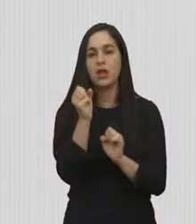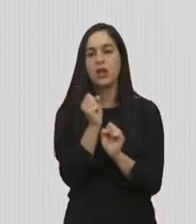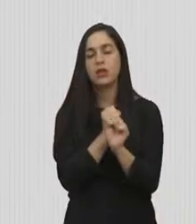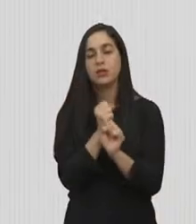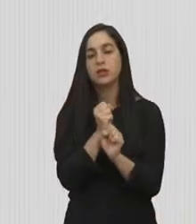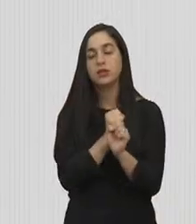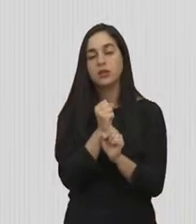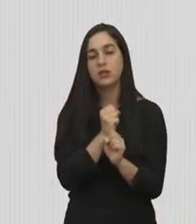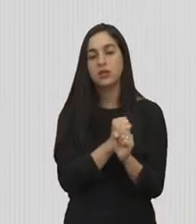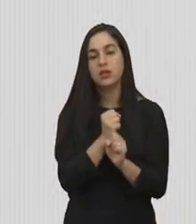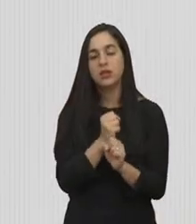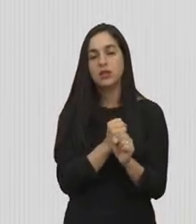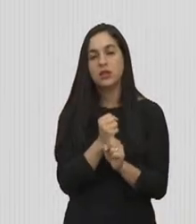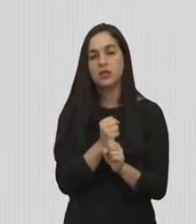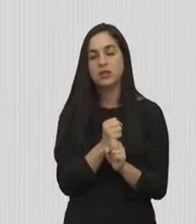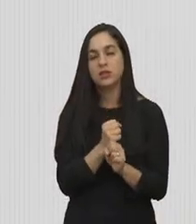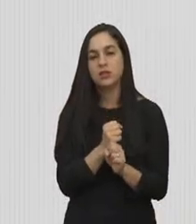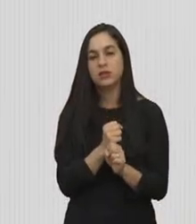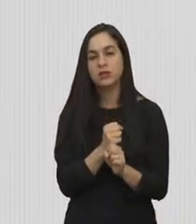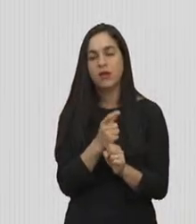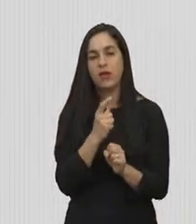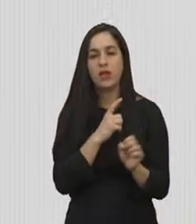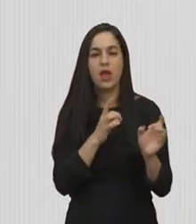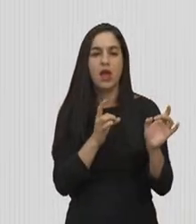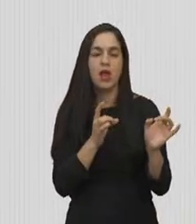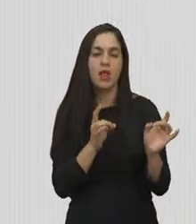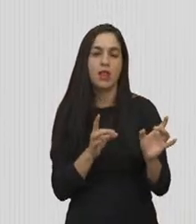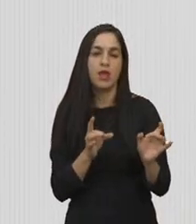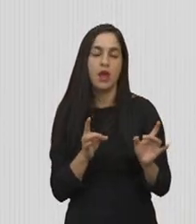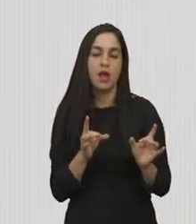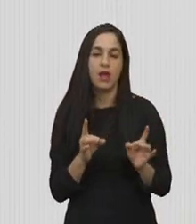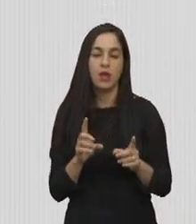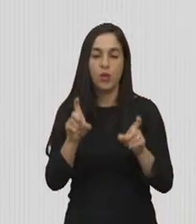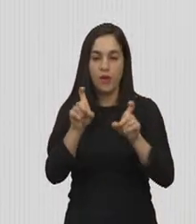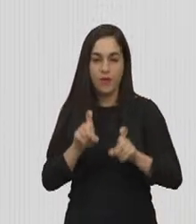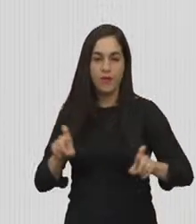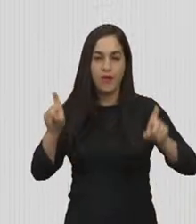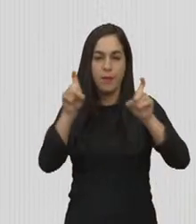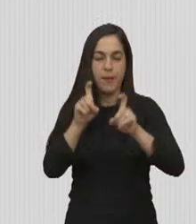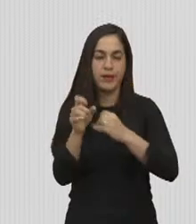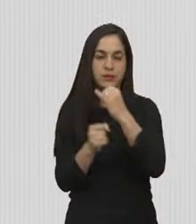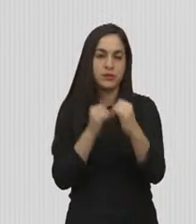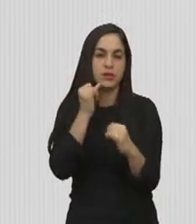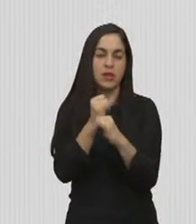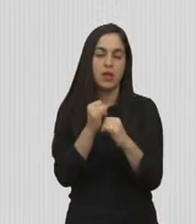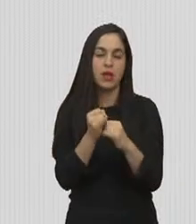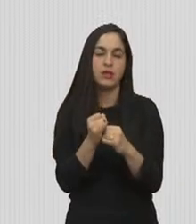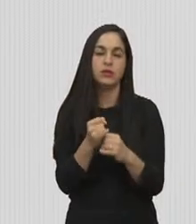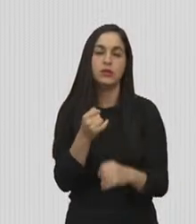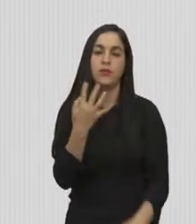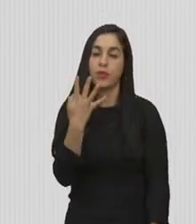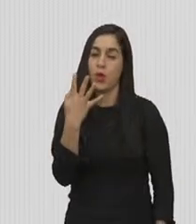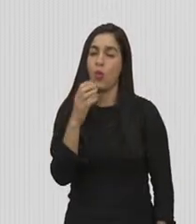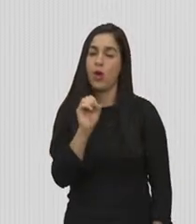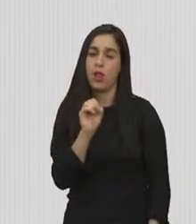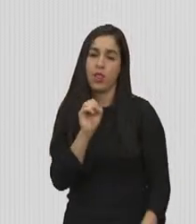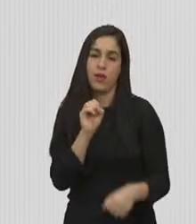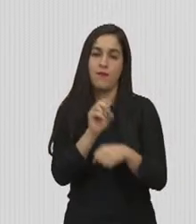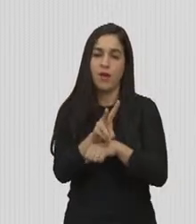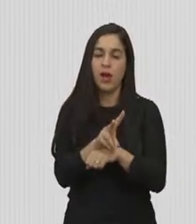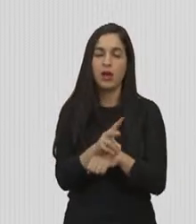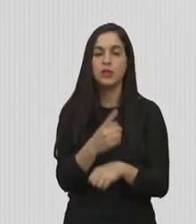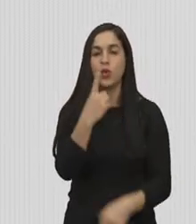vai introduzir, a partir de 2028, um técnico em informática para a internet, 40 vagas, com duração de 1 ano e